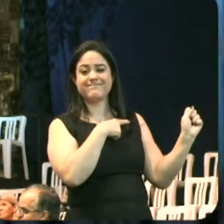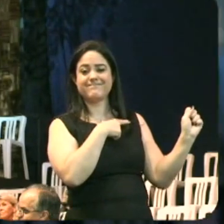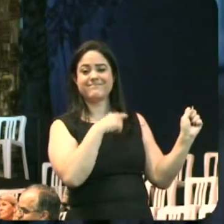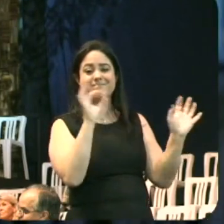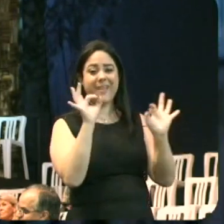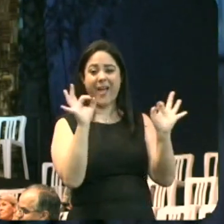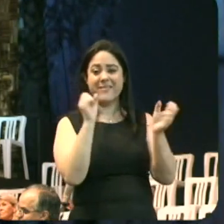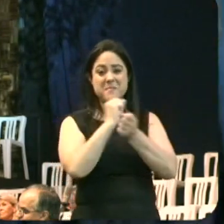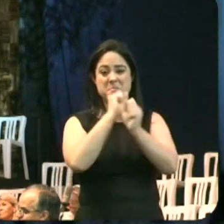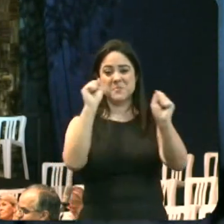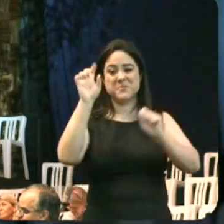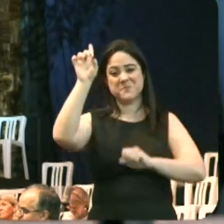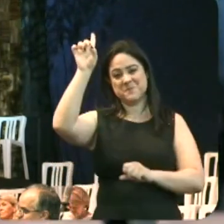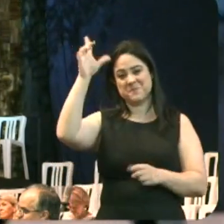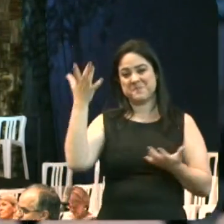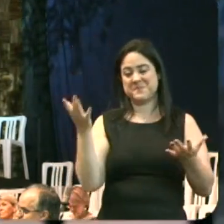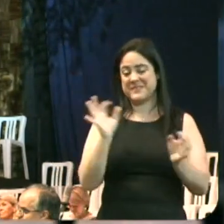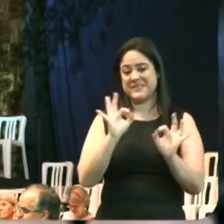coisa!